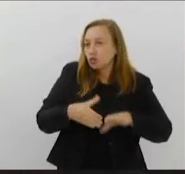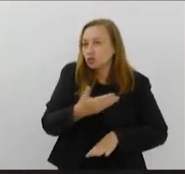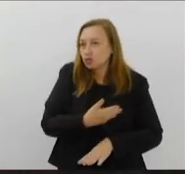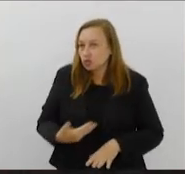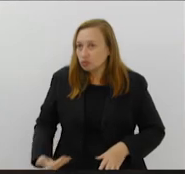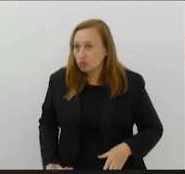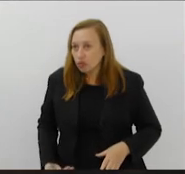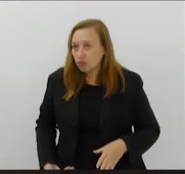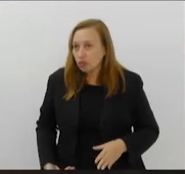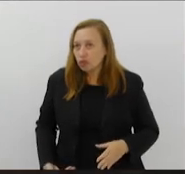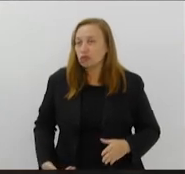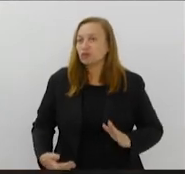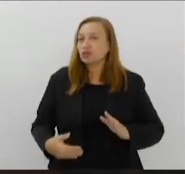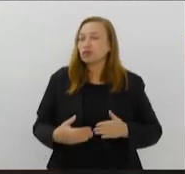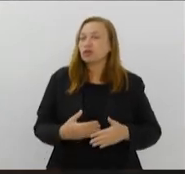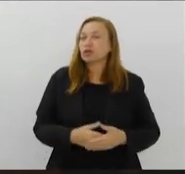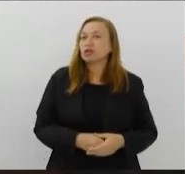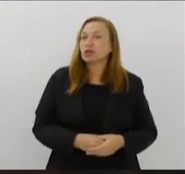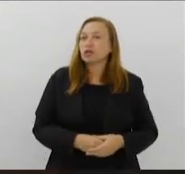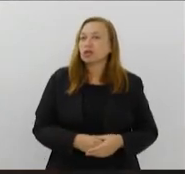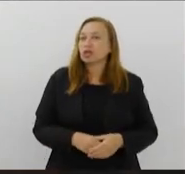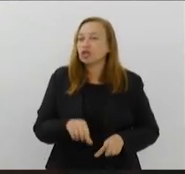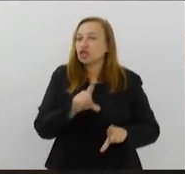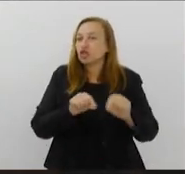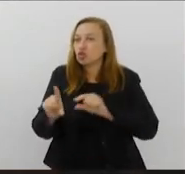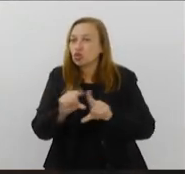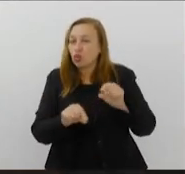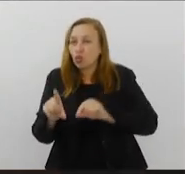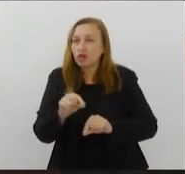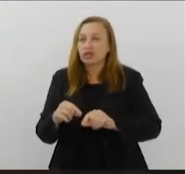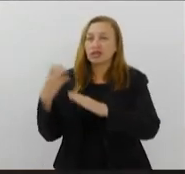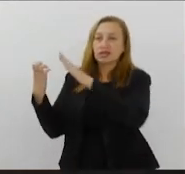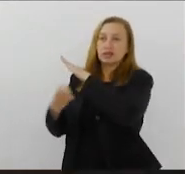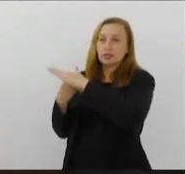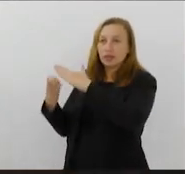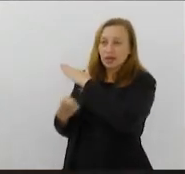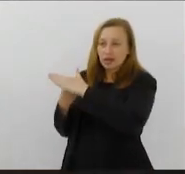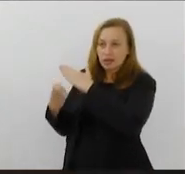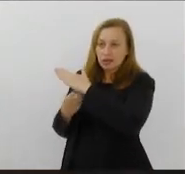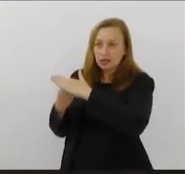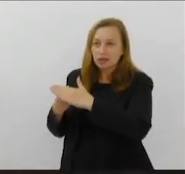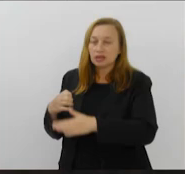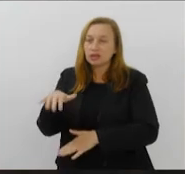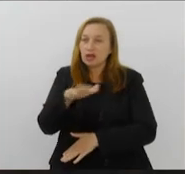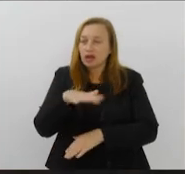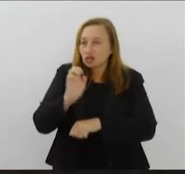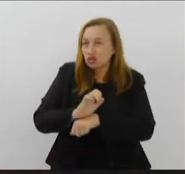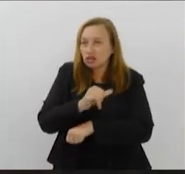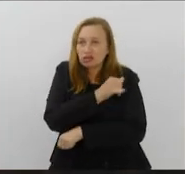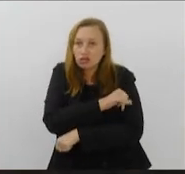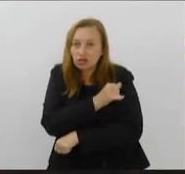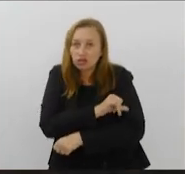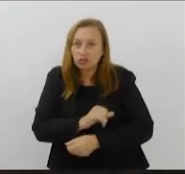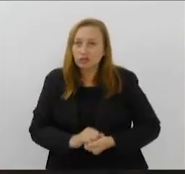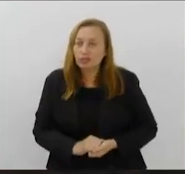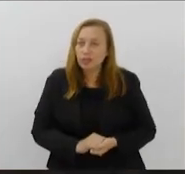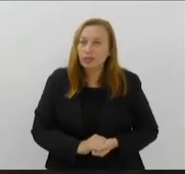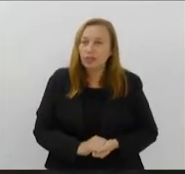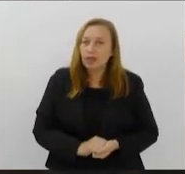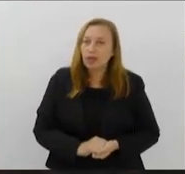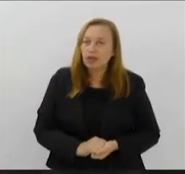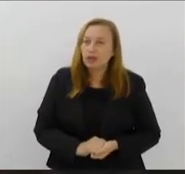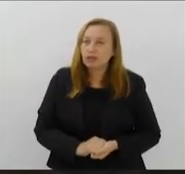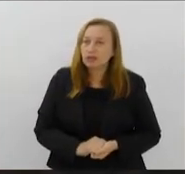e processos seletivos das empresas estatais no âmbito do Estado do Rio de Janeiro, o